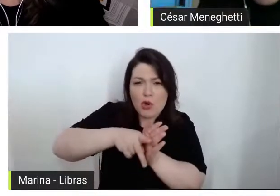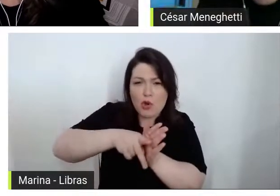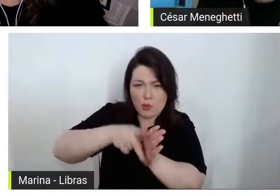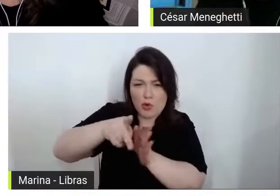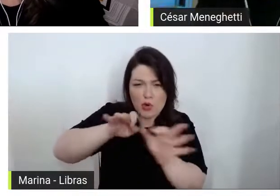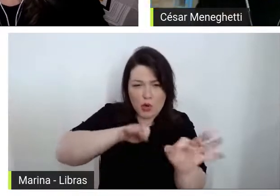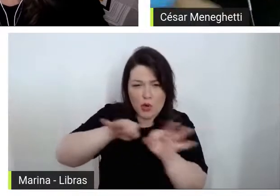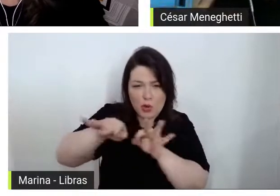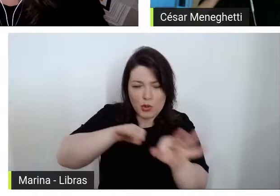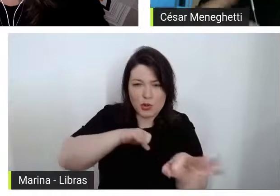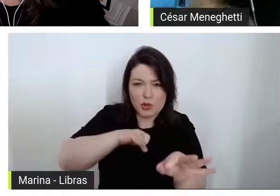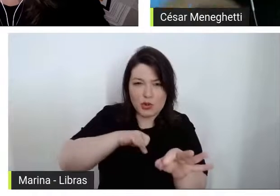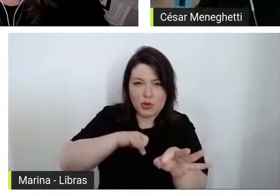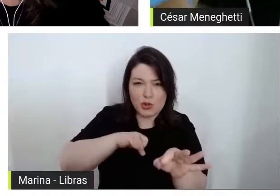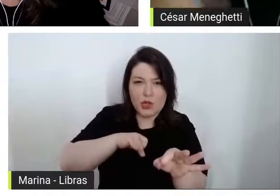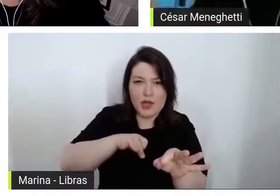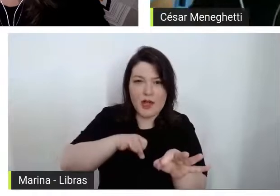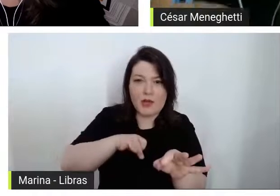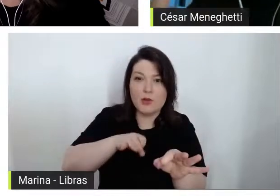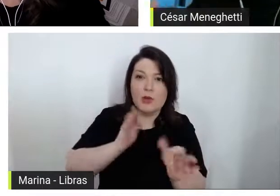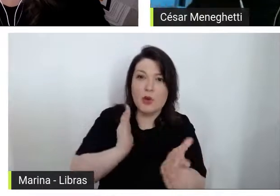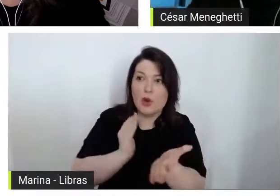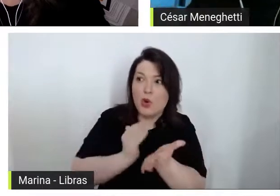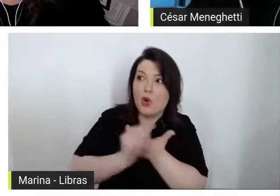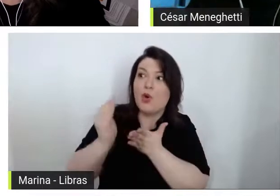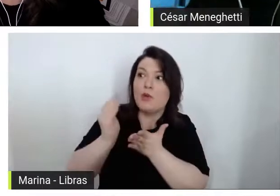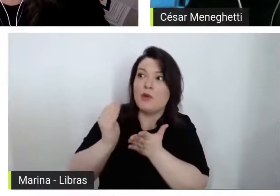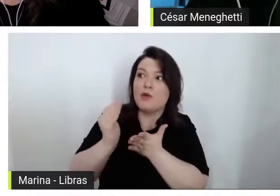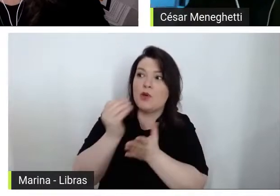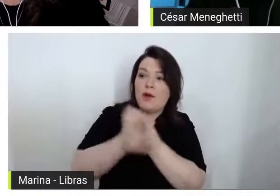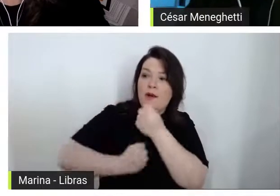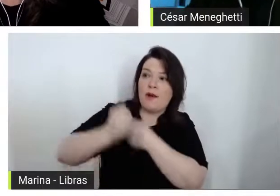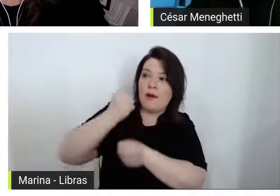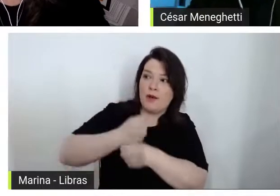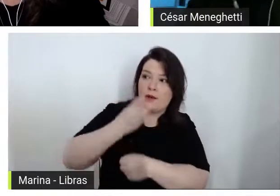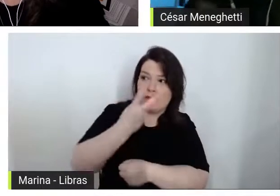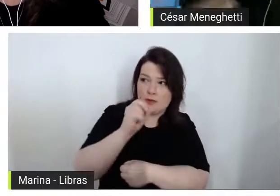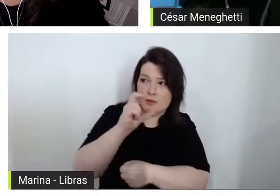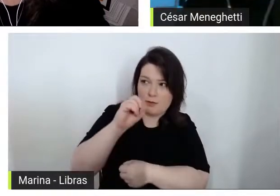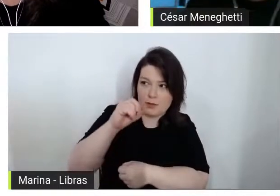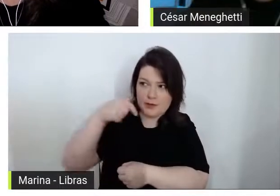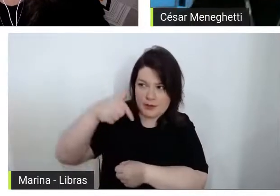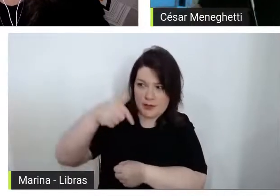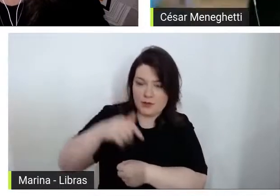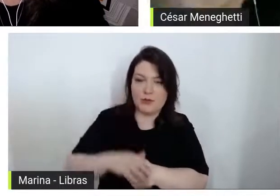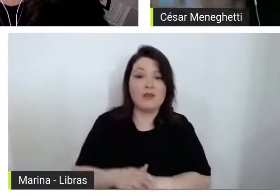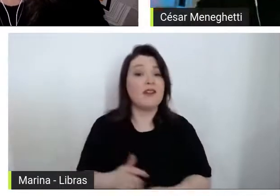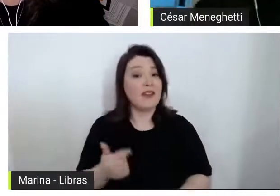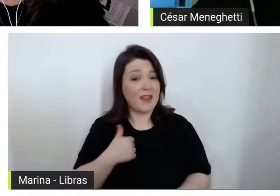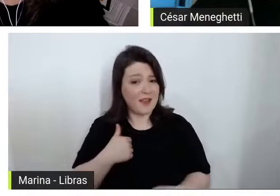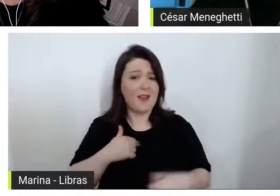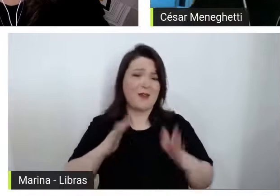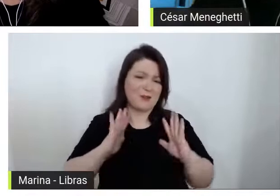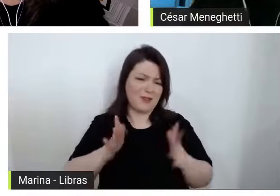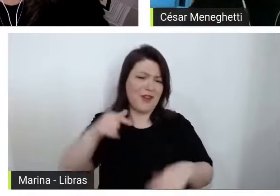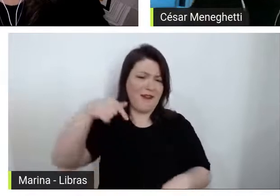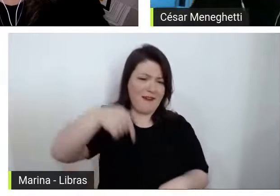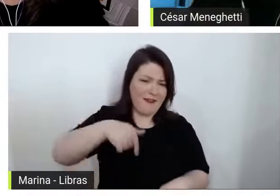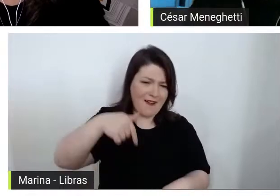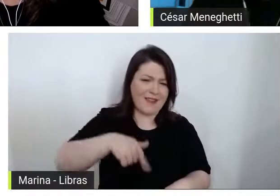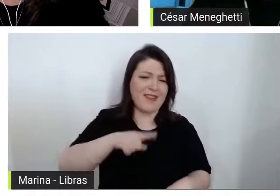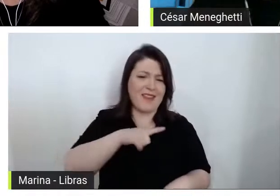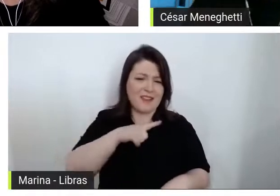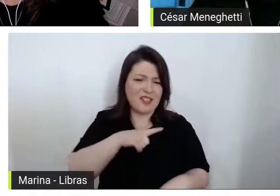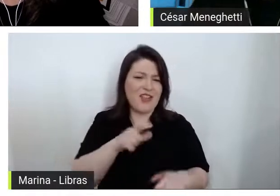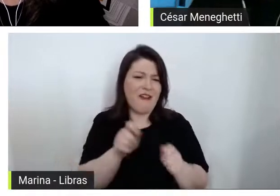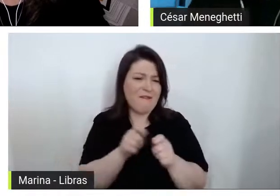E esse projeto, o K-Lab, deriva de um desses trabalhos, que eu já estava aqui, já tinha feito várias coisas,